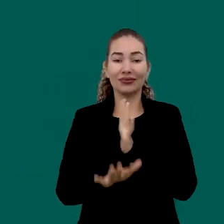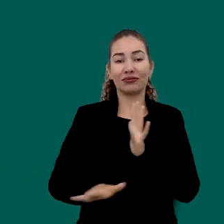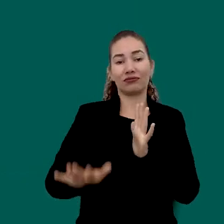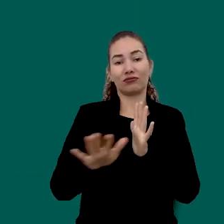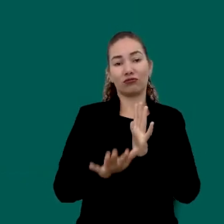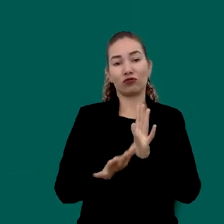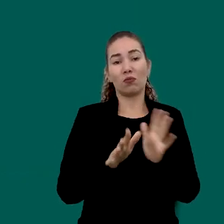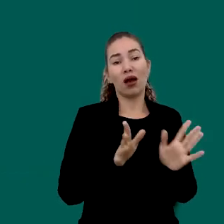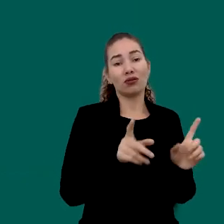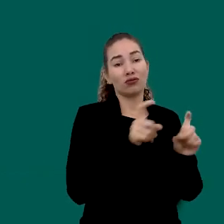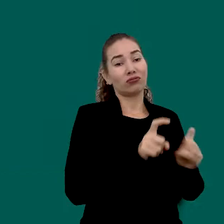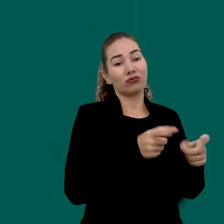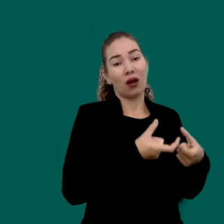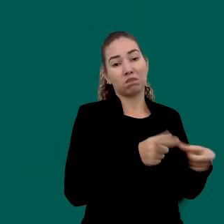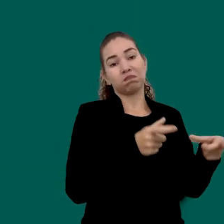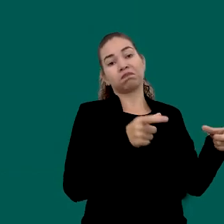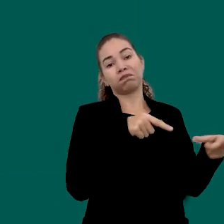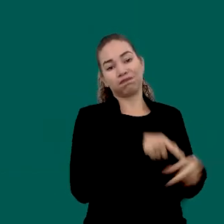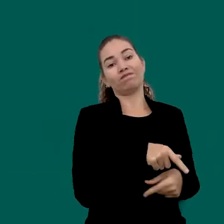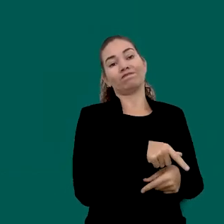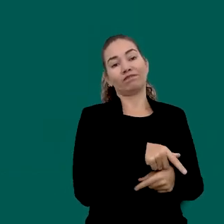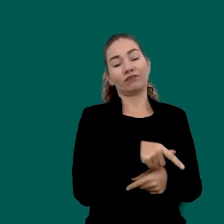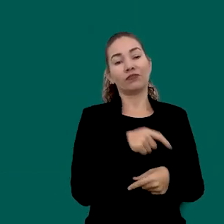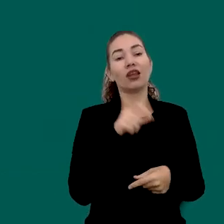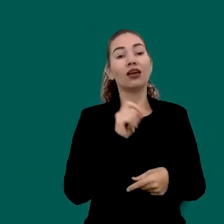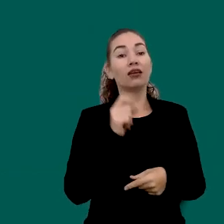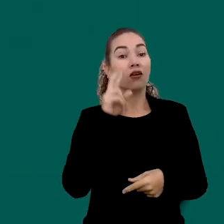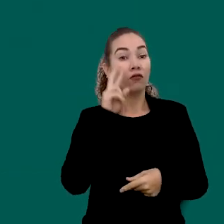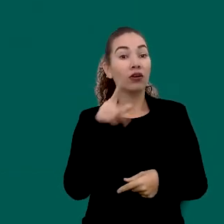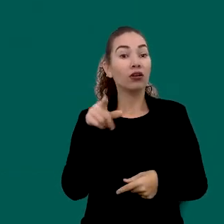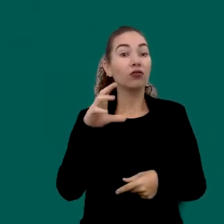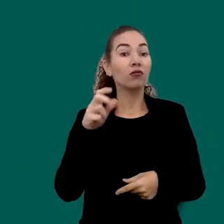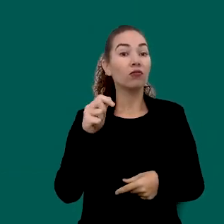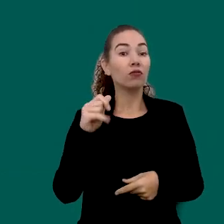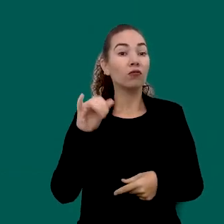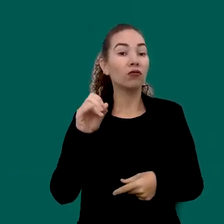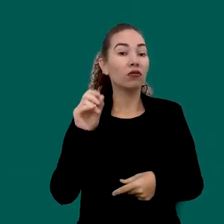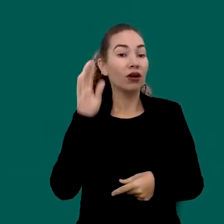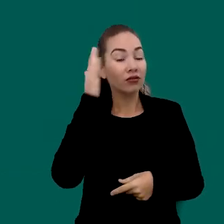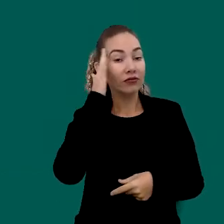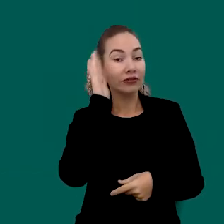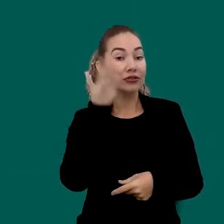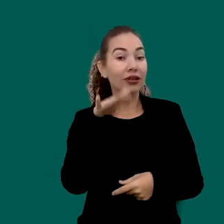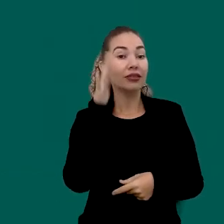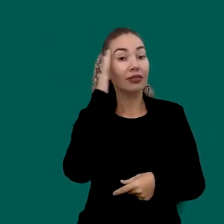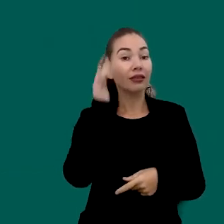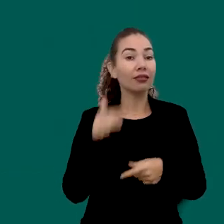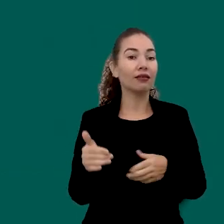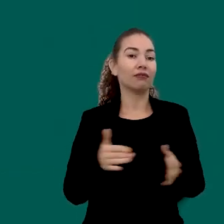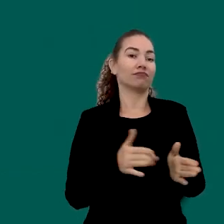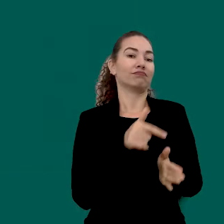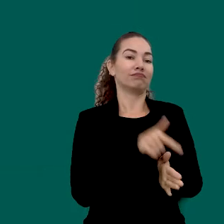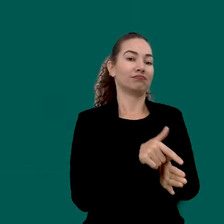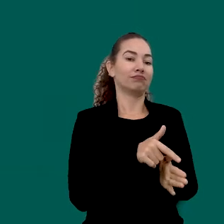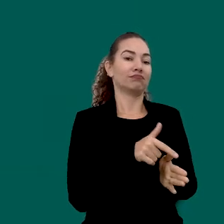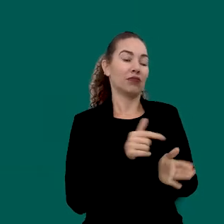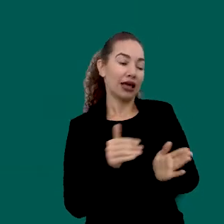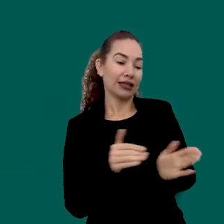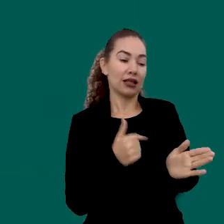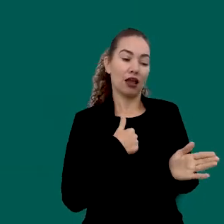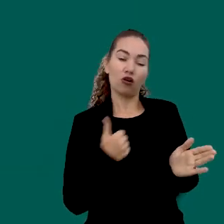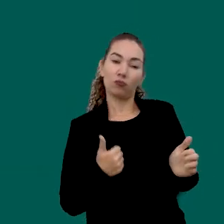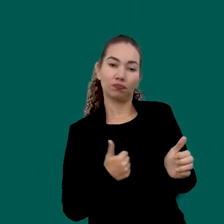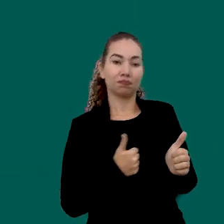gente já vem perdendo espaço, porque o digital ele já está muito grande. Né? Então a gente vê que o que o Cássio fez aí é entender isso, é entender, esse